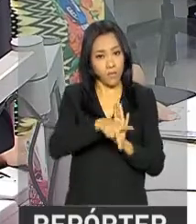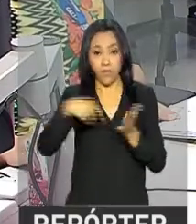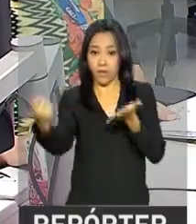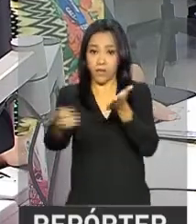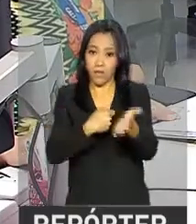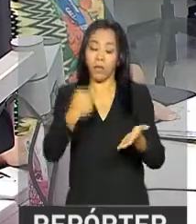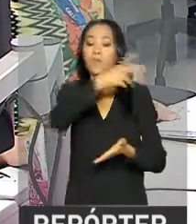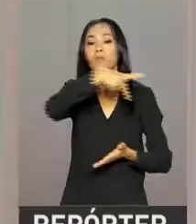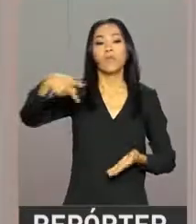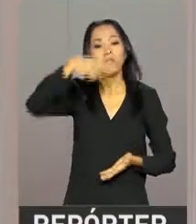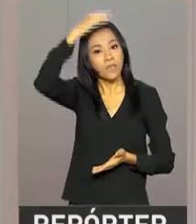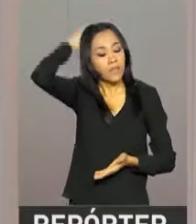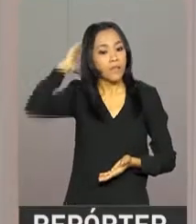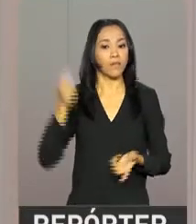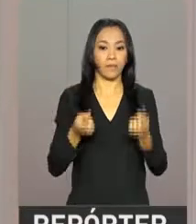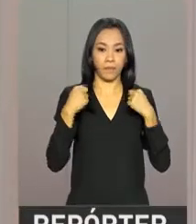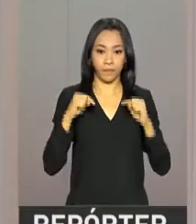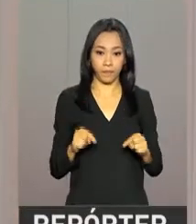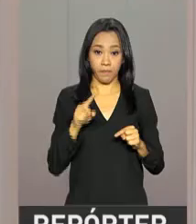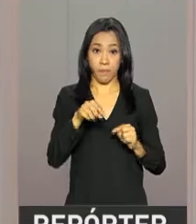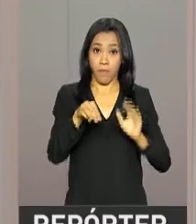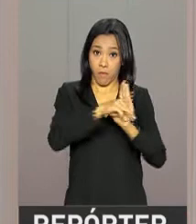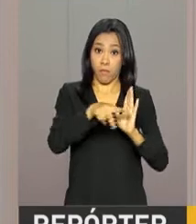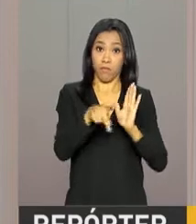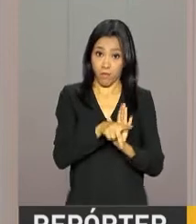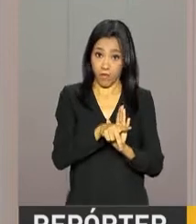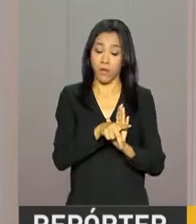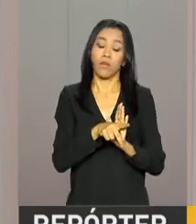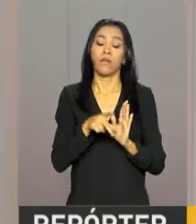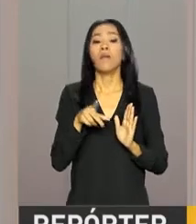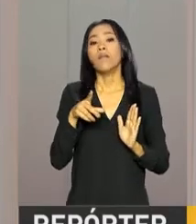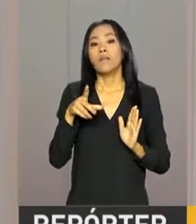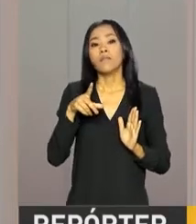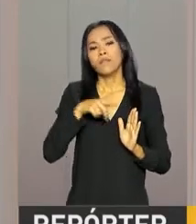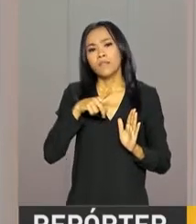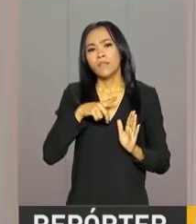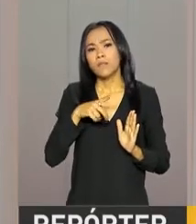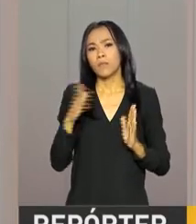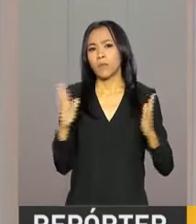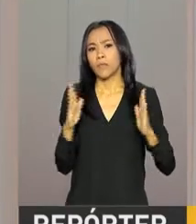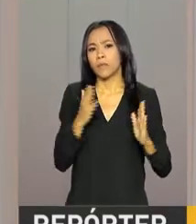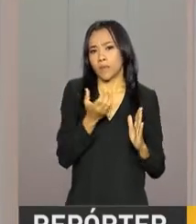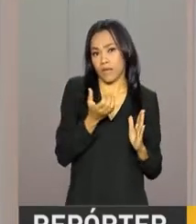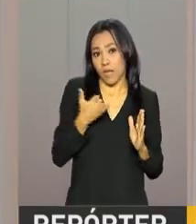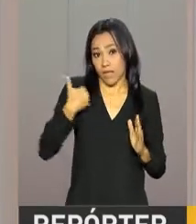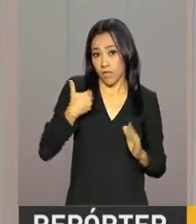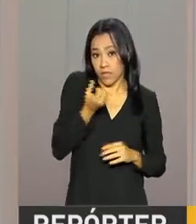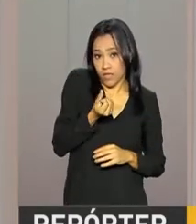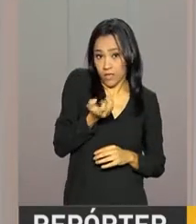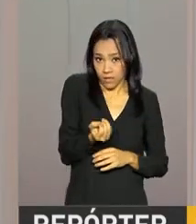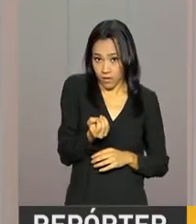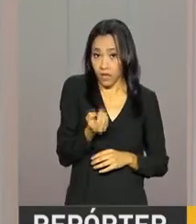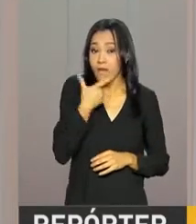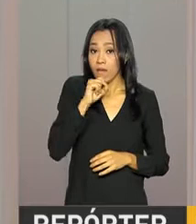michel temer de acordo com a anbid do professor ela ficou invariavelmente agora 60 anos para todo mundo lembrando quem